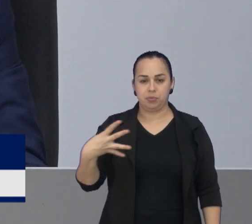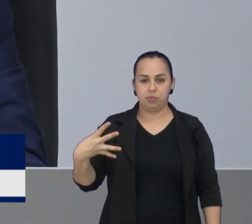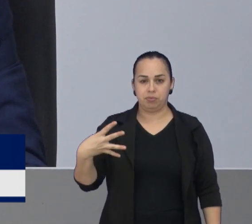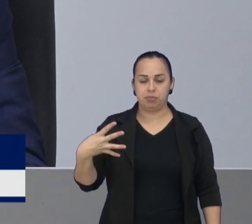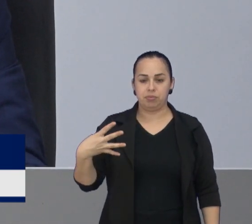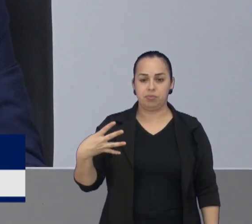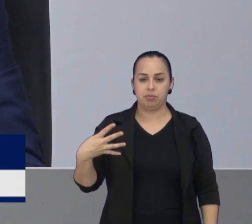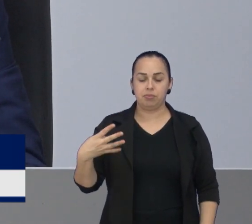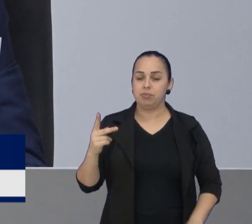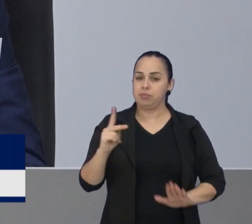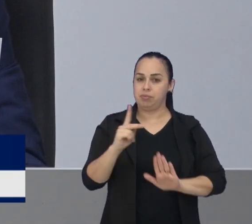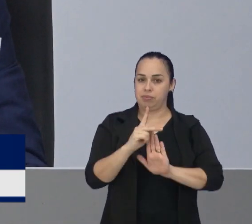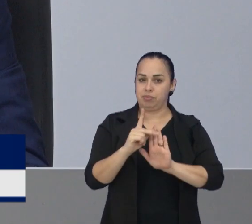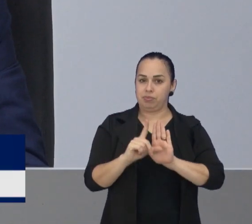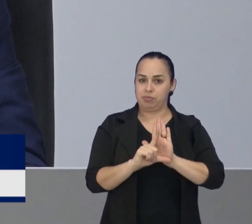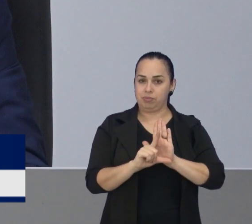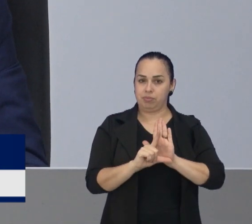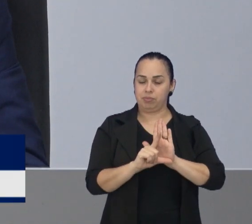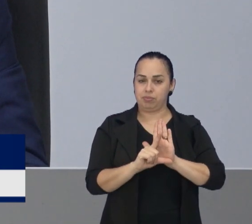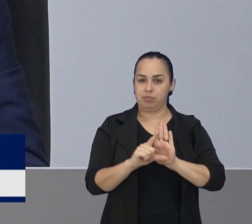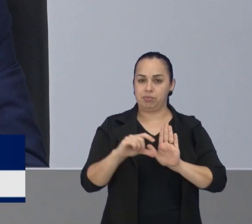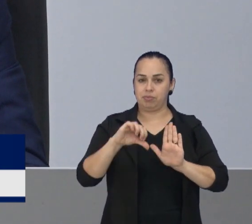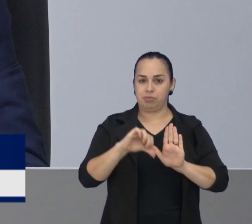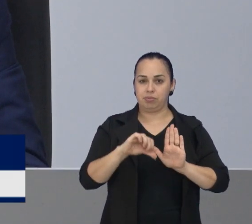3854/2024, projeto de lei número